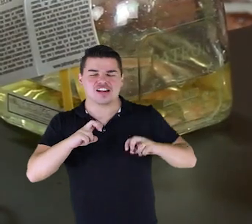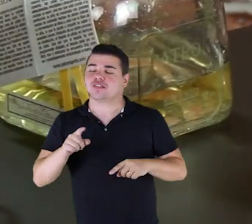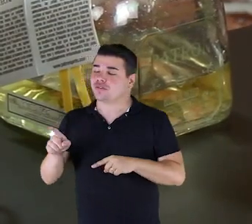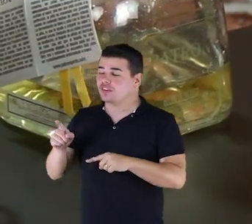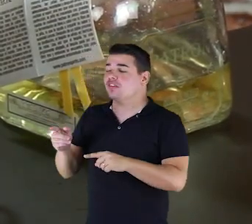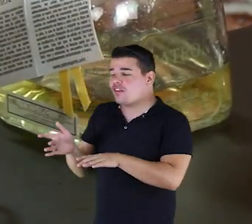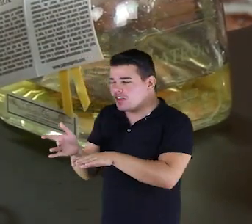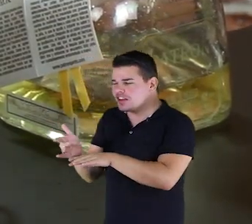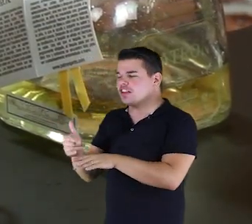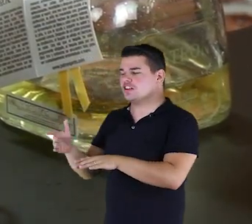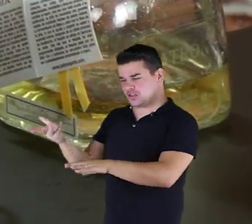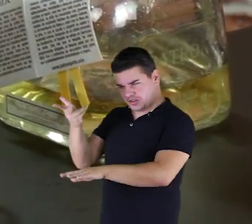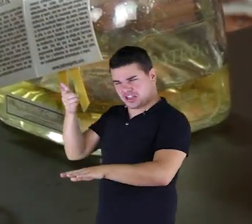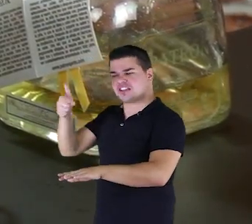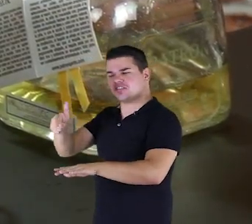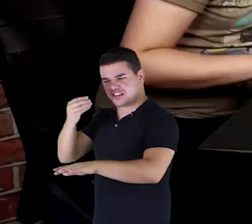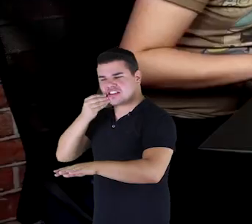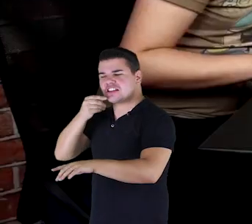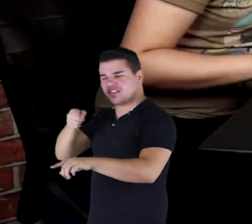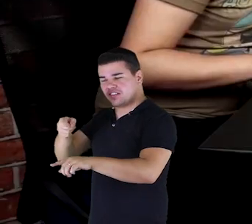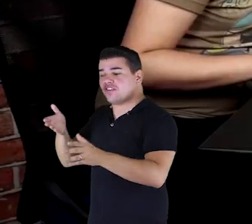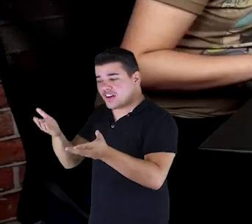Cauê retira um bloco da torre.